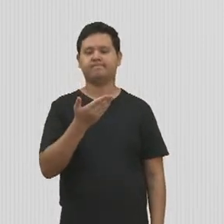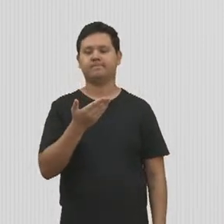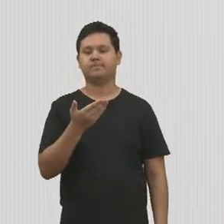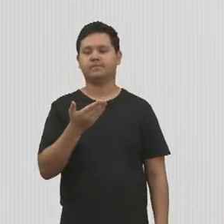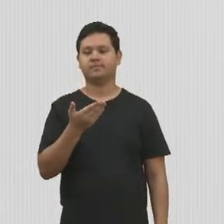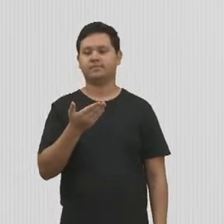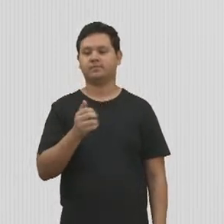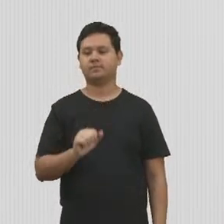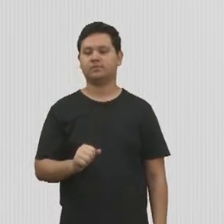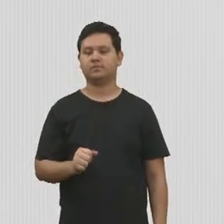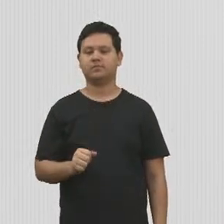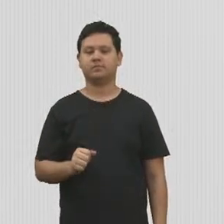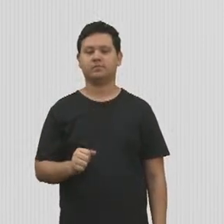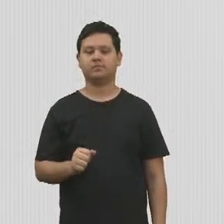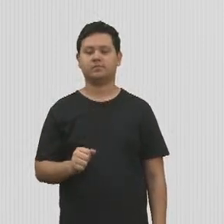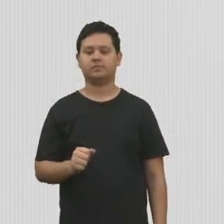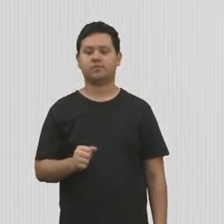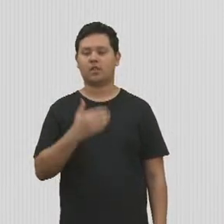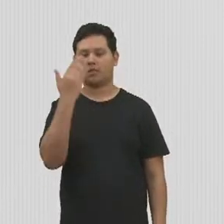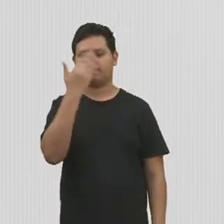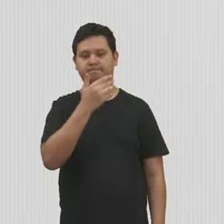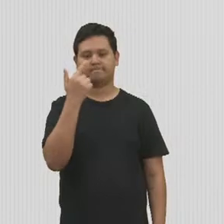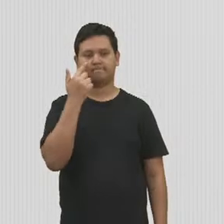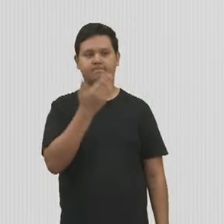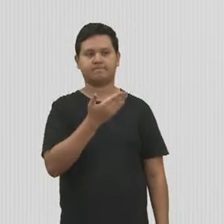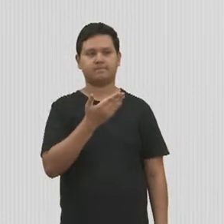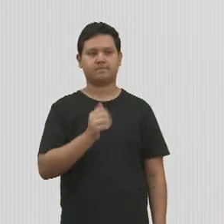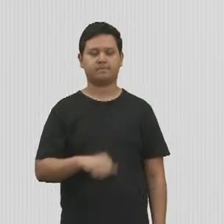previmos, não estou conseguindo...